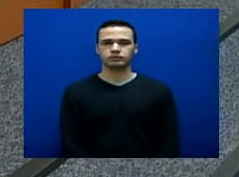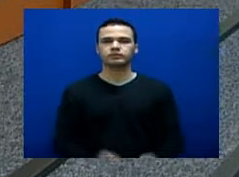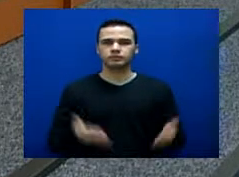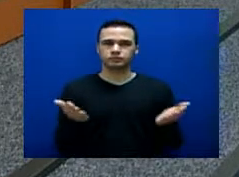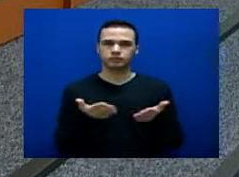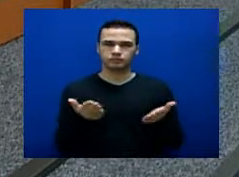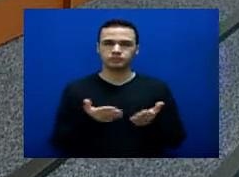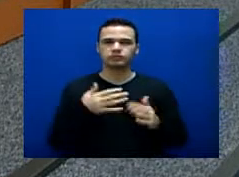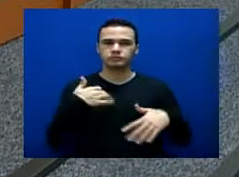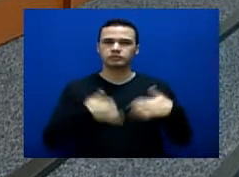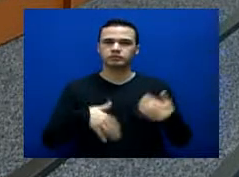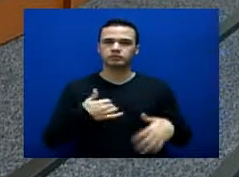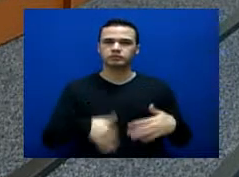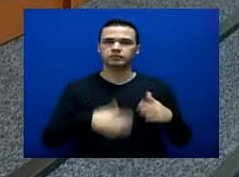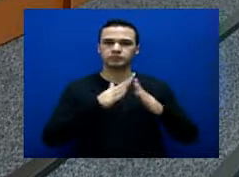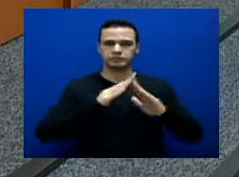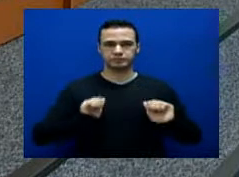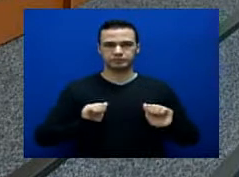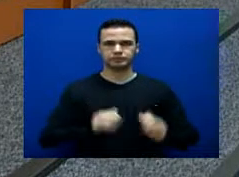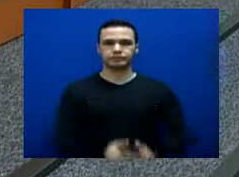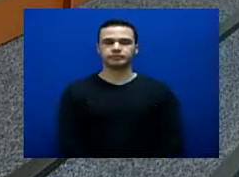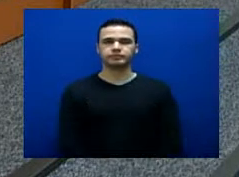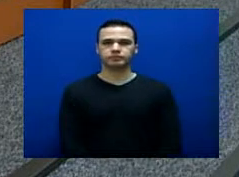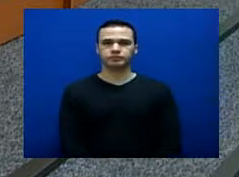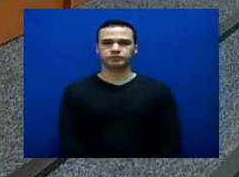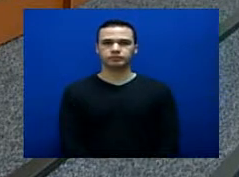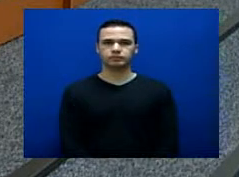Vamos aos requerimentos.